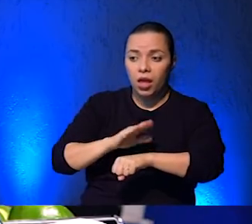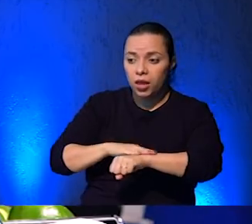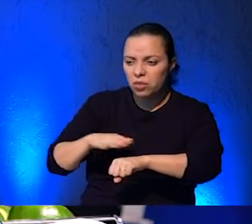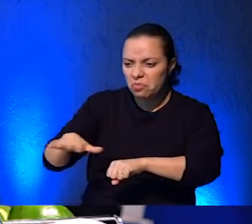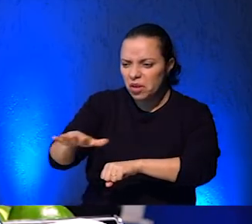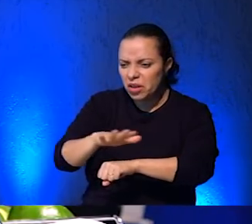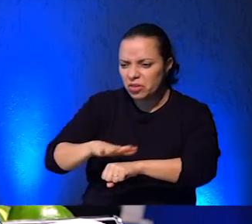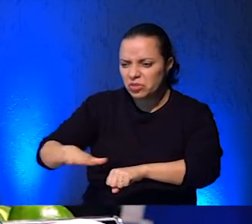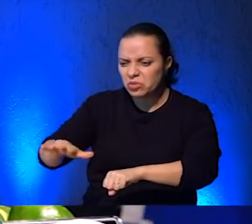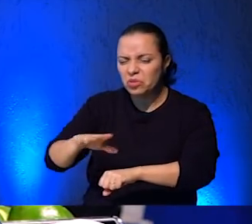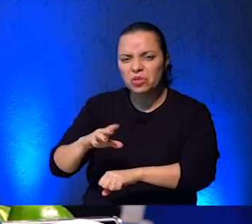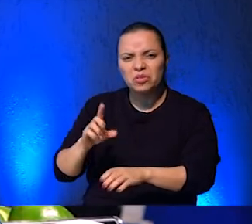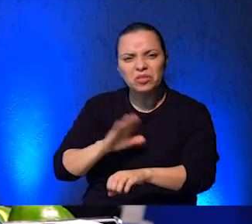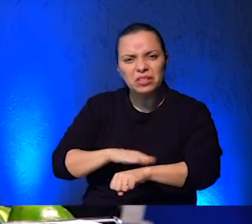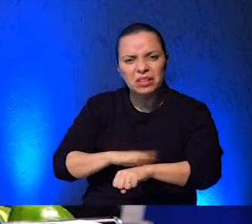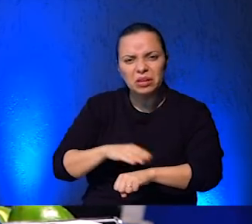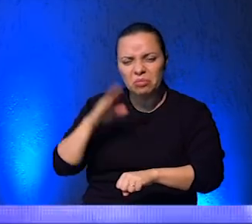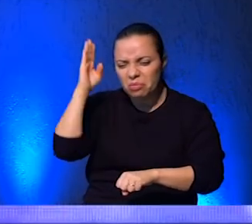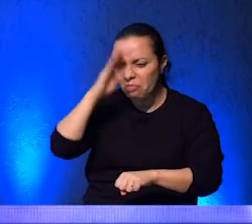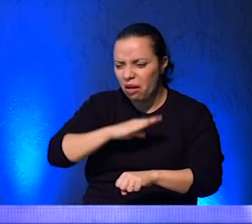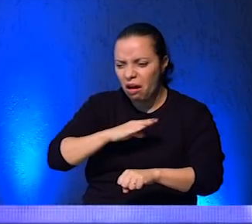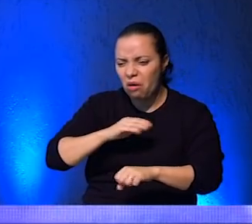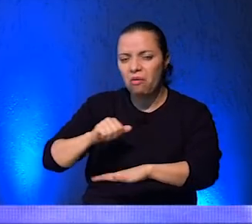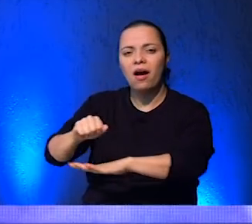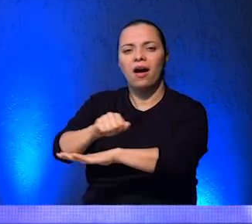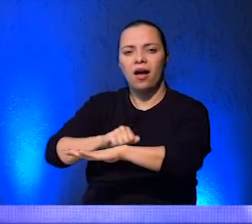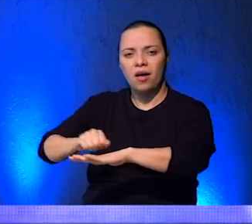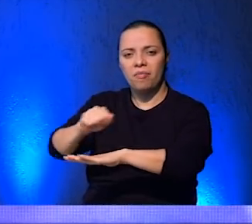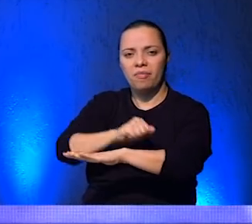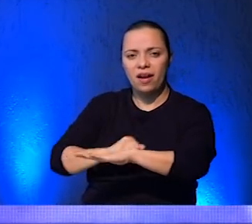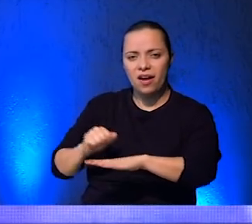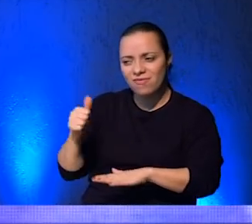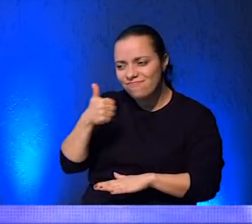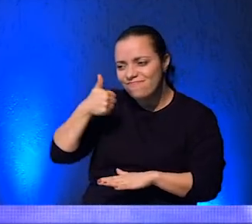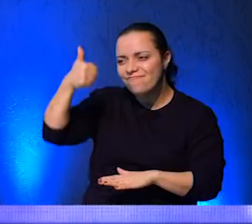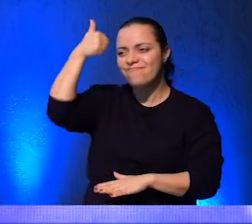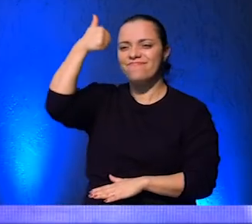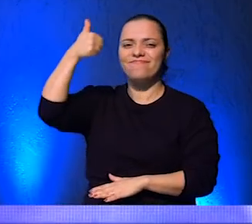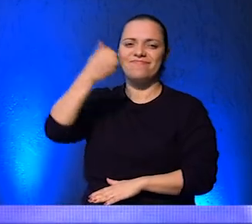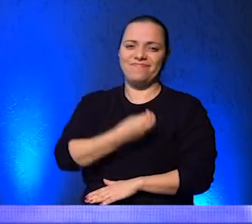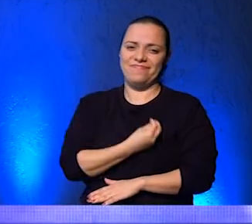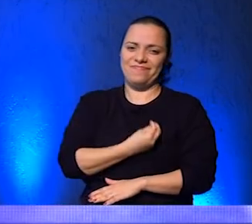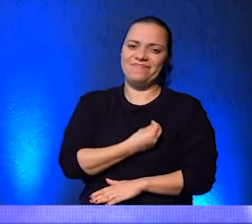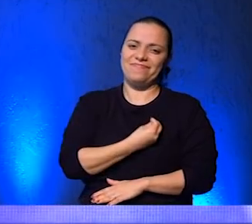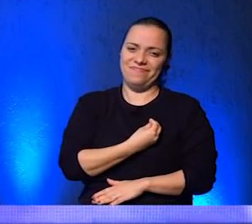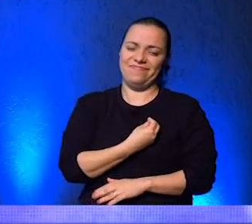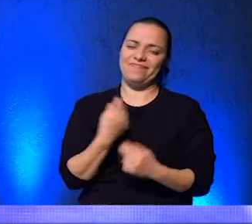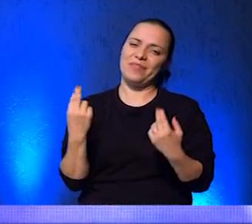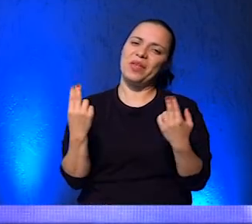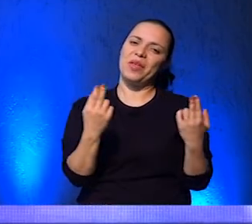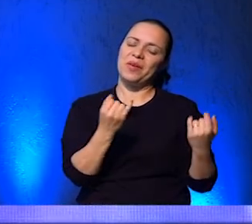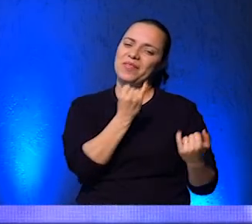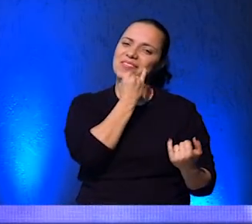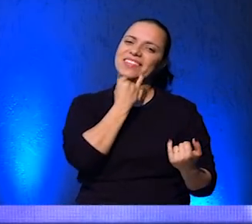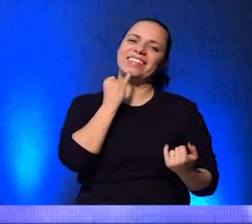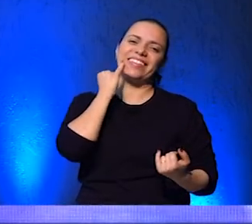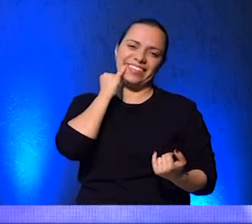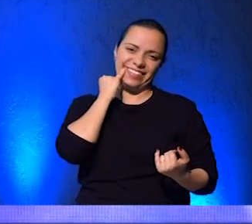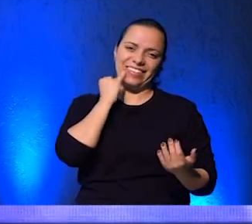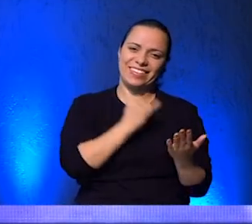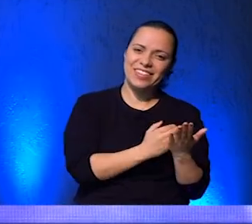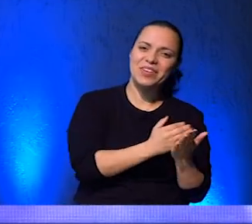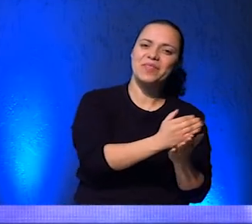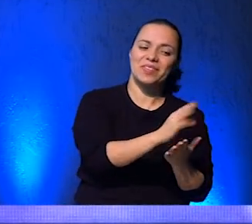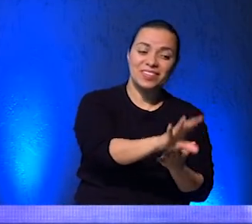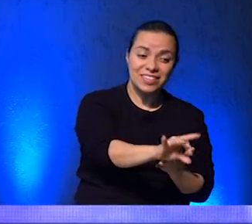de desgraça abraão prosperou assim como isaque que pode te